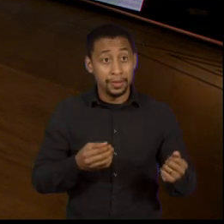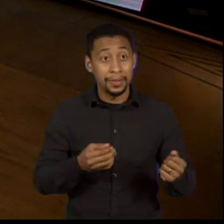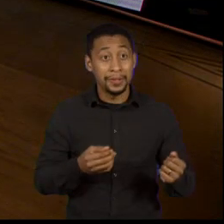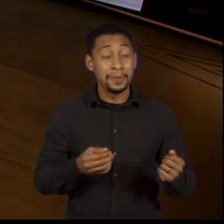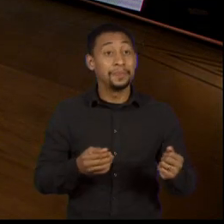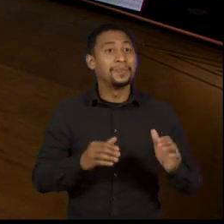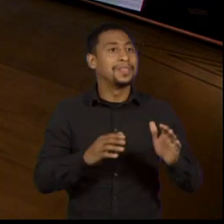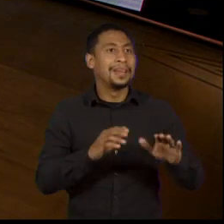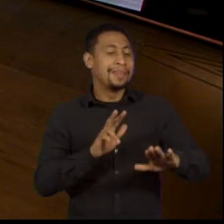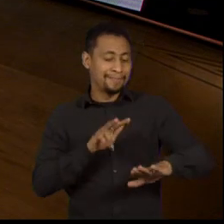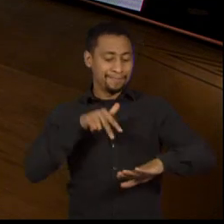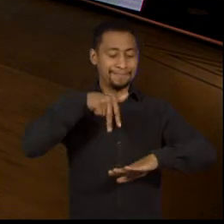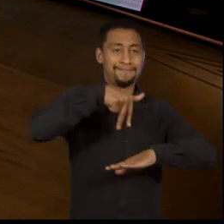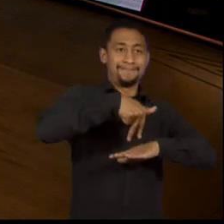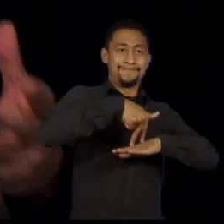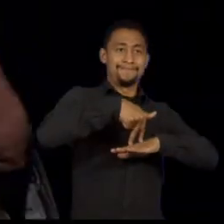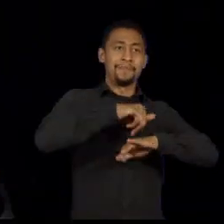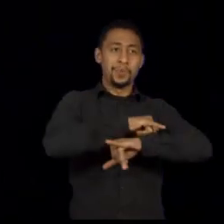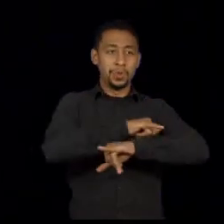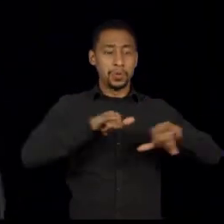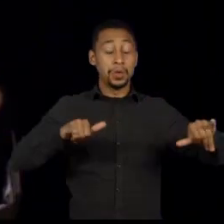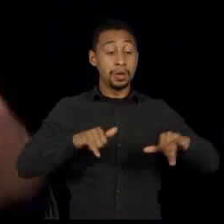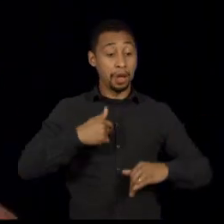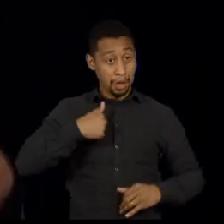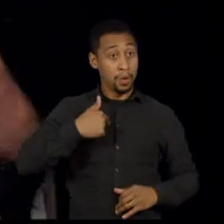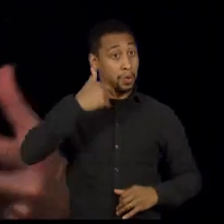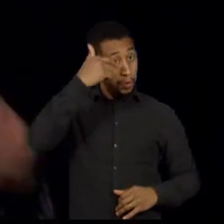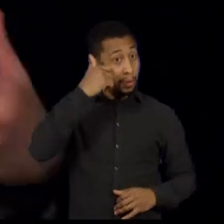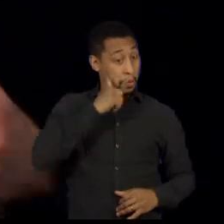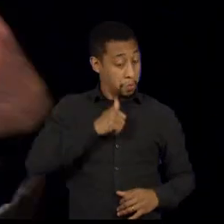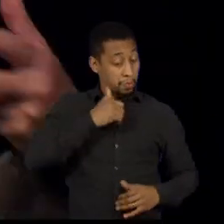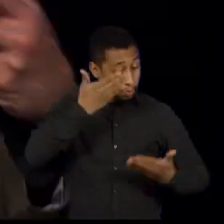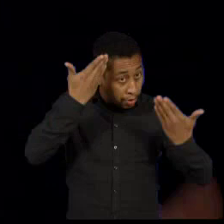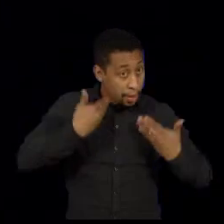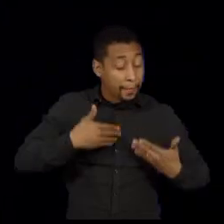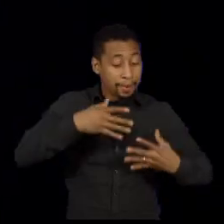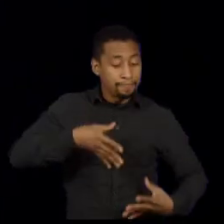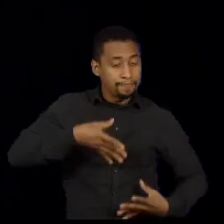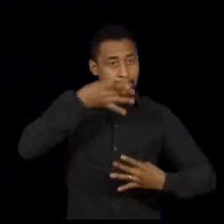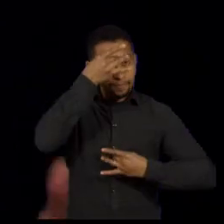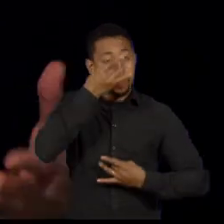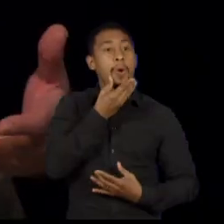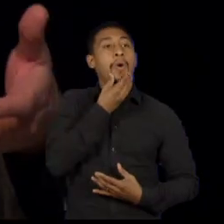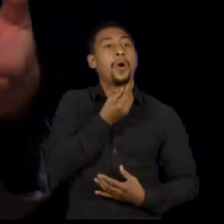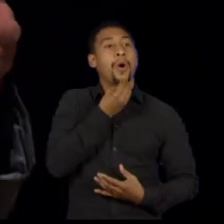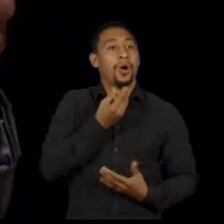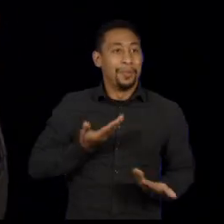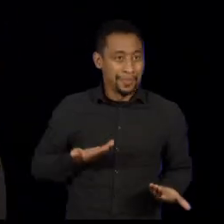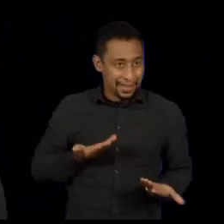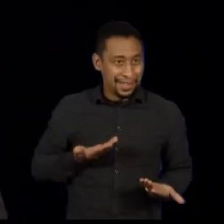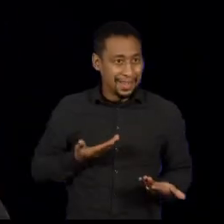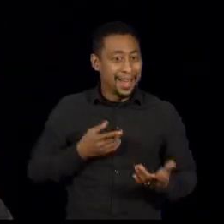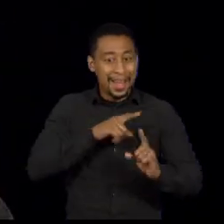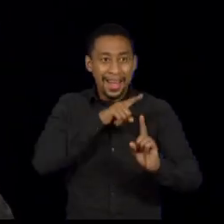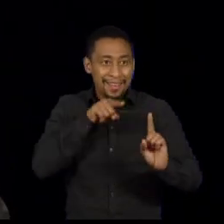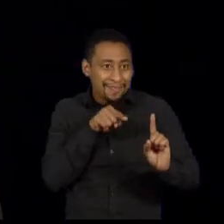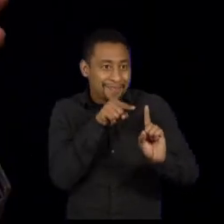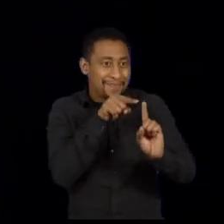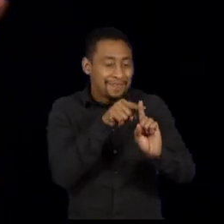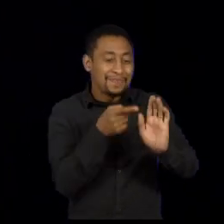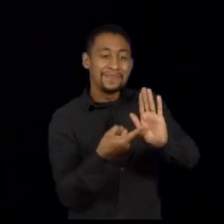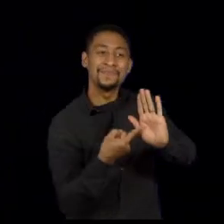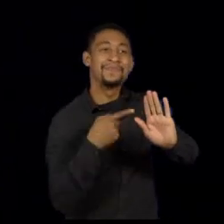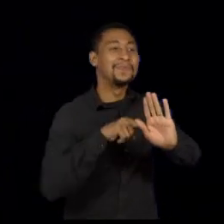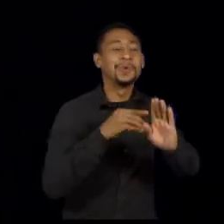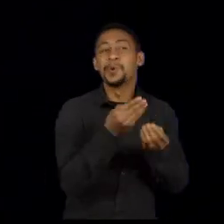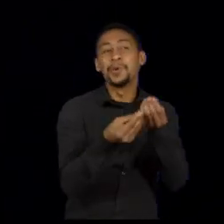uma atriz dizendo para o público, eu sou uma atriz e estou fazendo o papel de um homem. É quase que uma metalinguagem. Queria que você